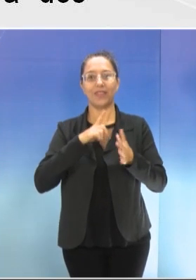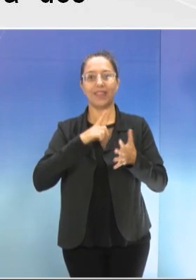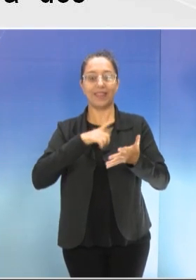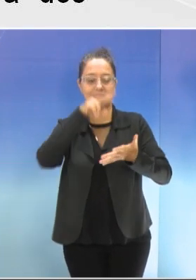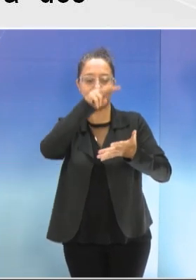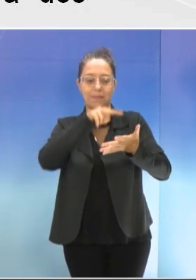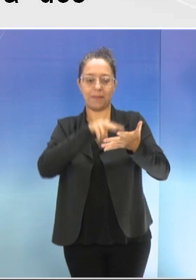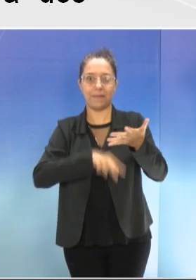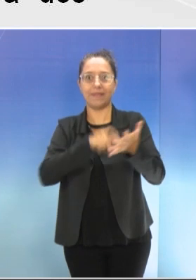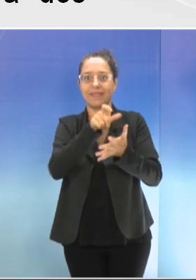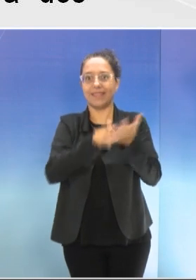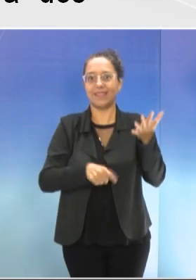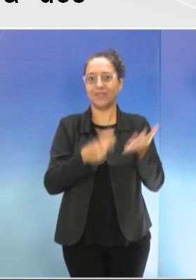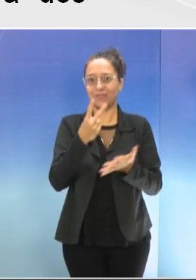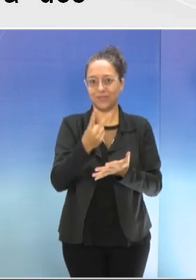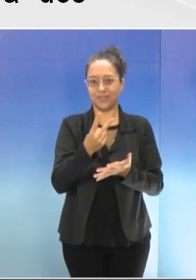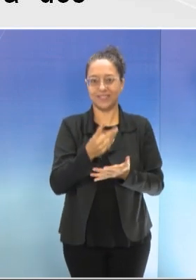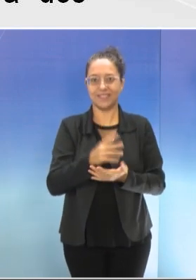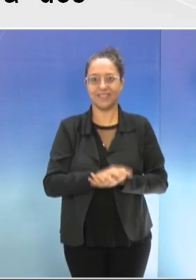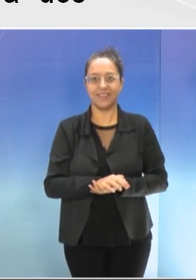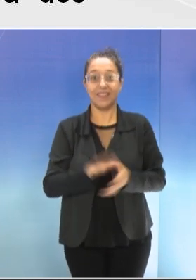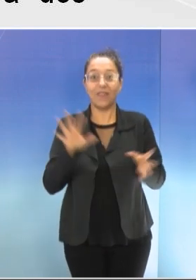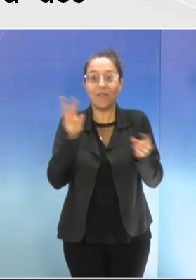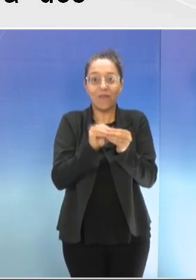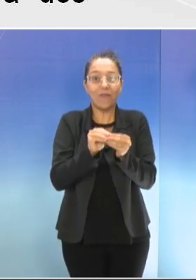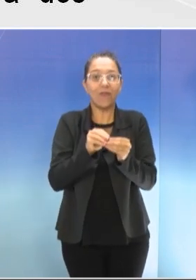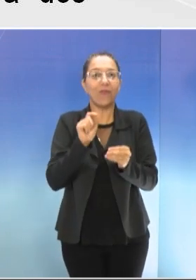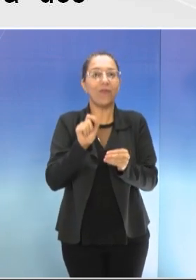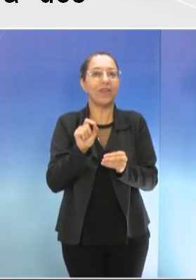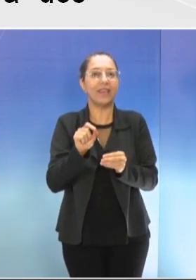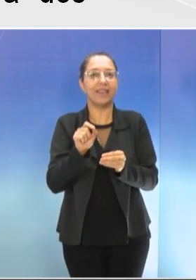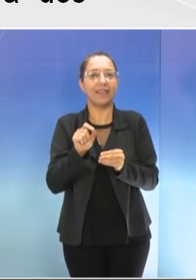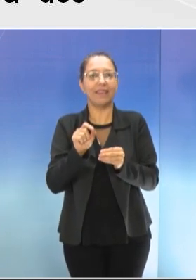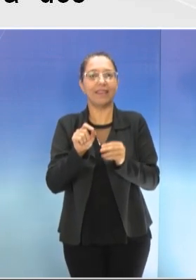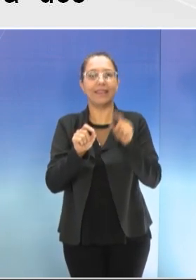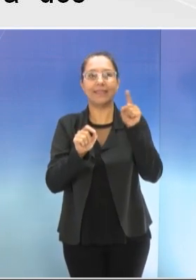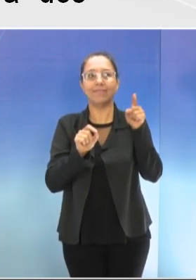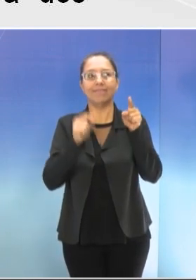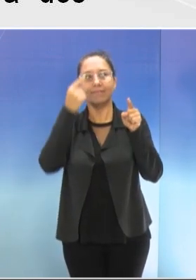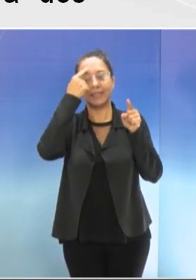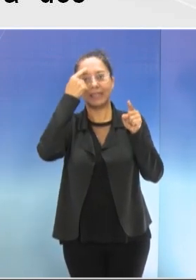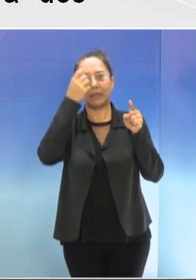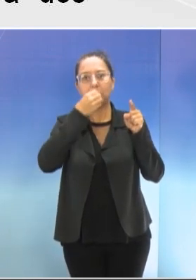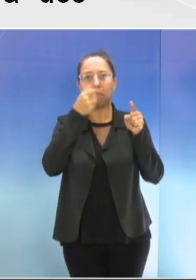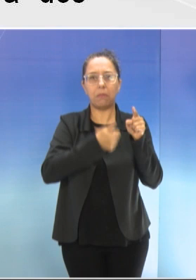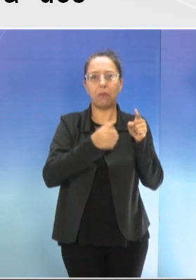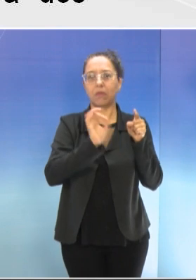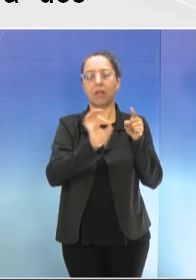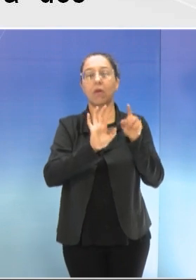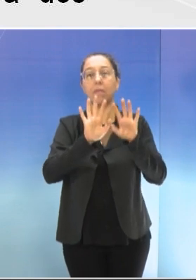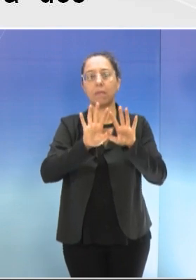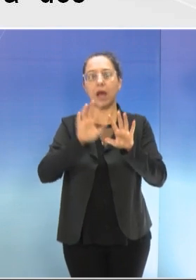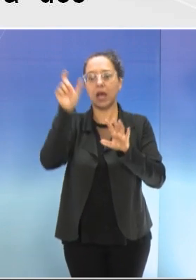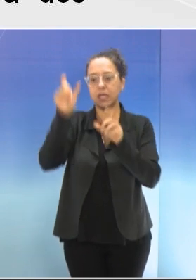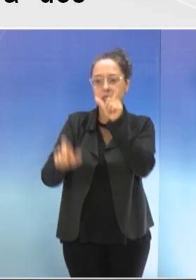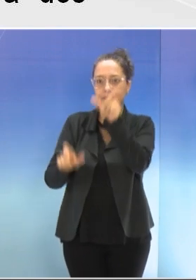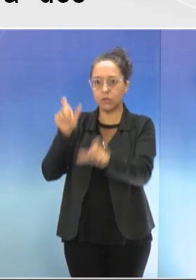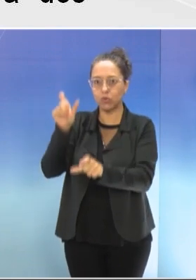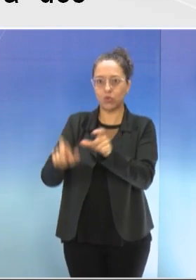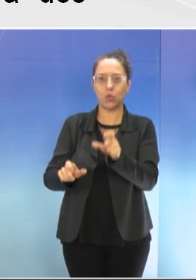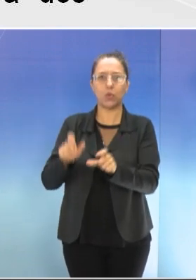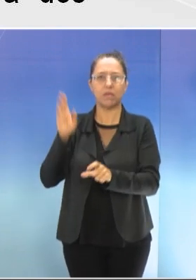Não vamos concluir, como Hobbes, que por não ter nenhuma ideia de bondade, o homem seja